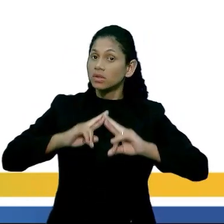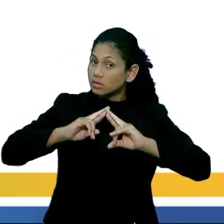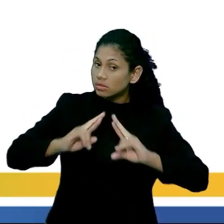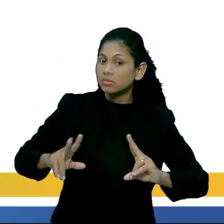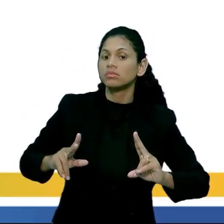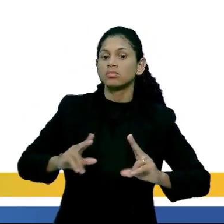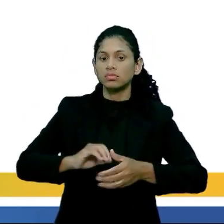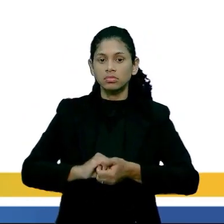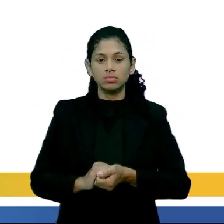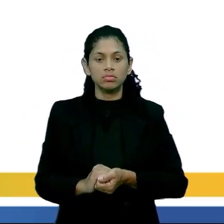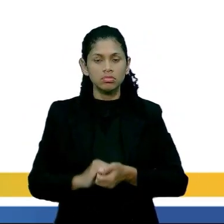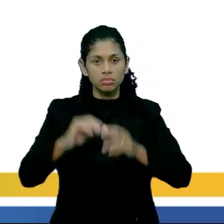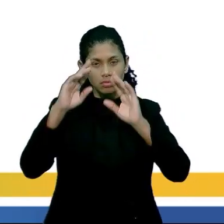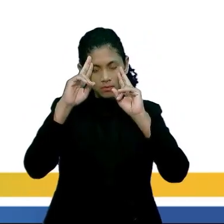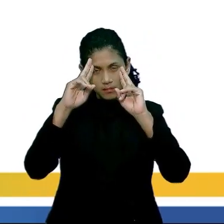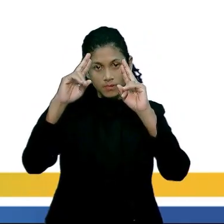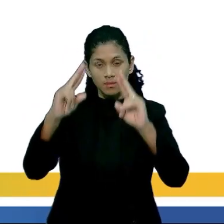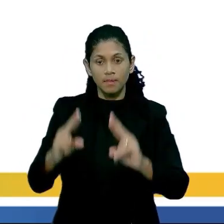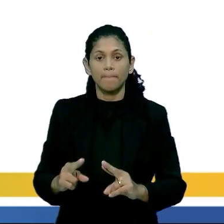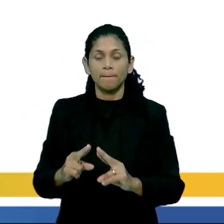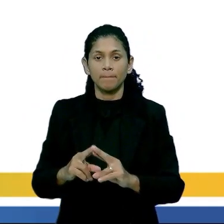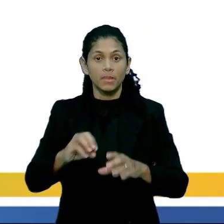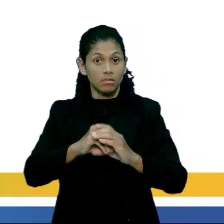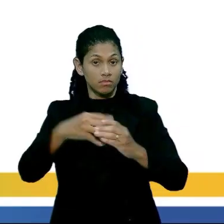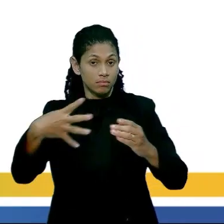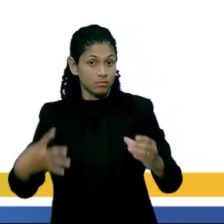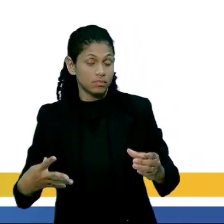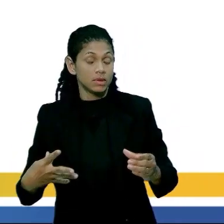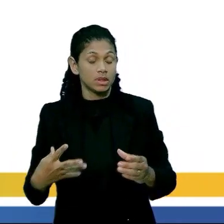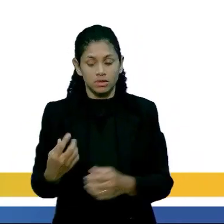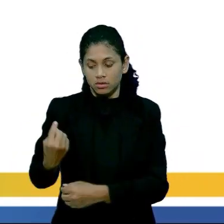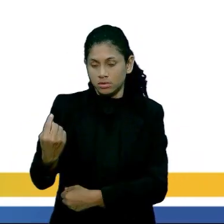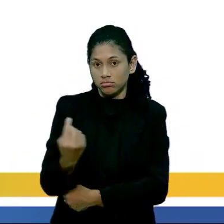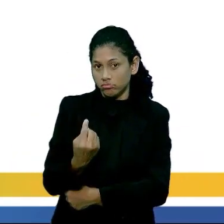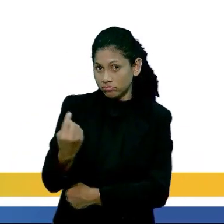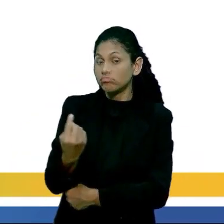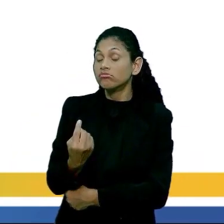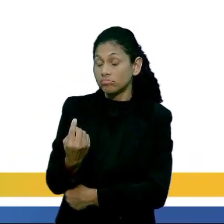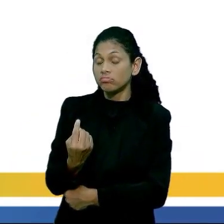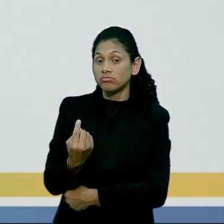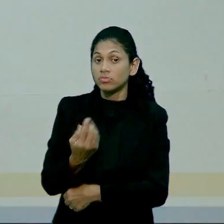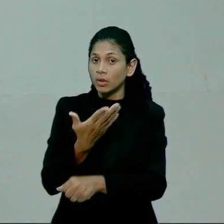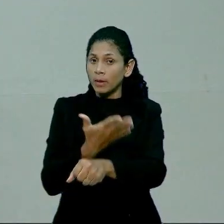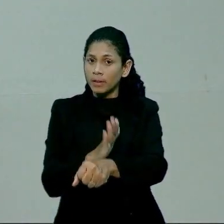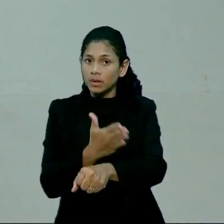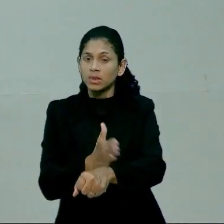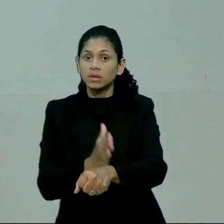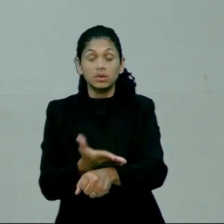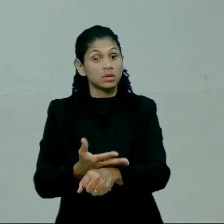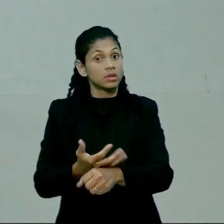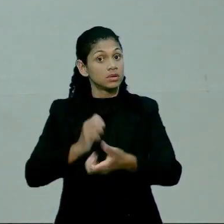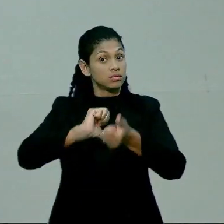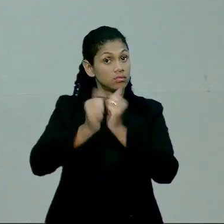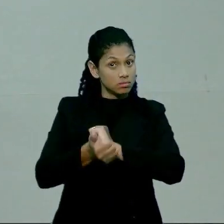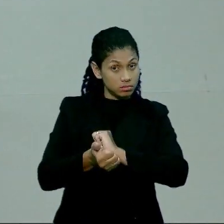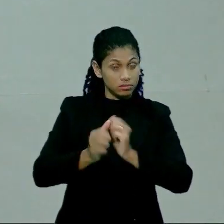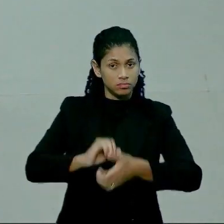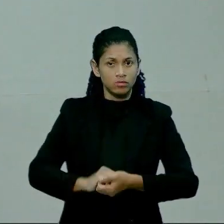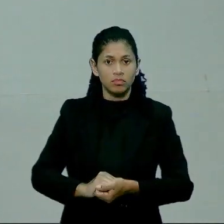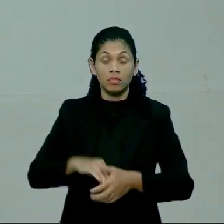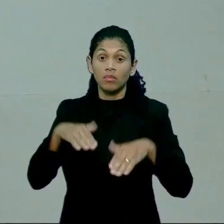uma vez que seriam obedecidas as características e as necessidades individuais dos praticantes de esporte. Voltando